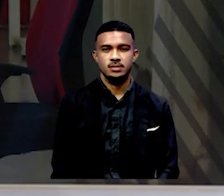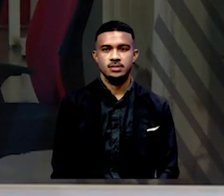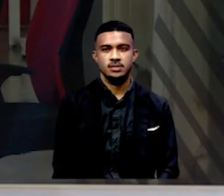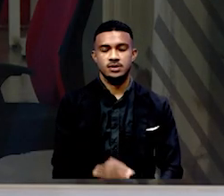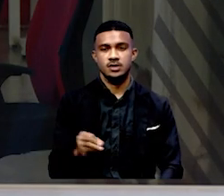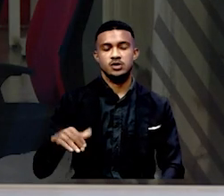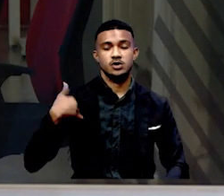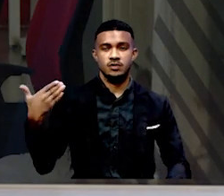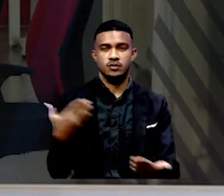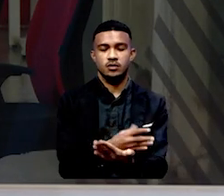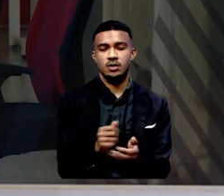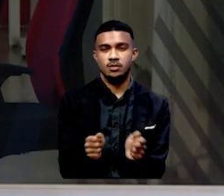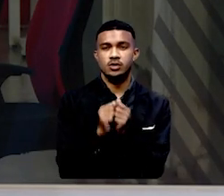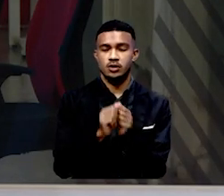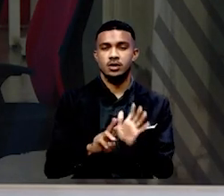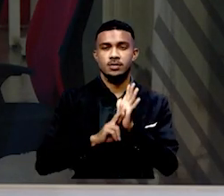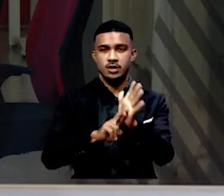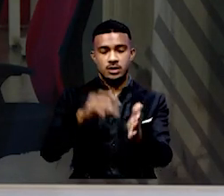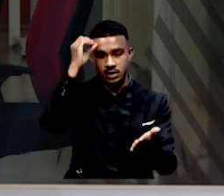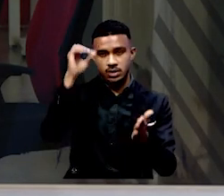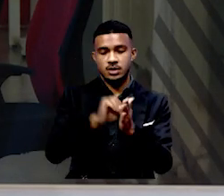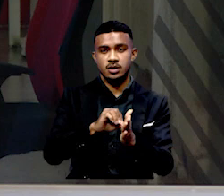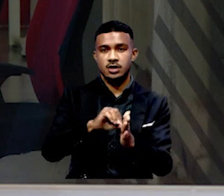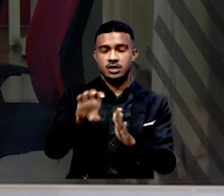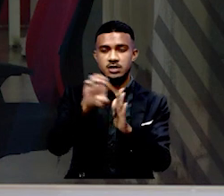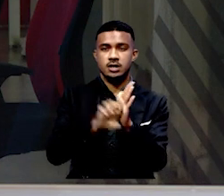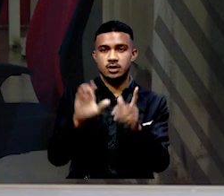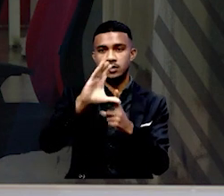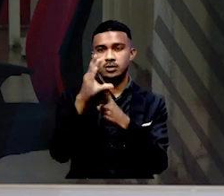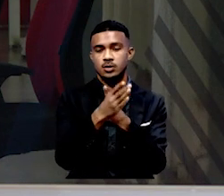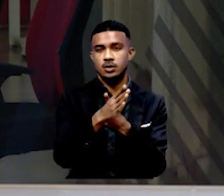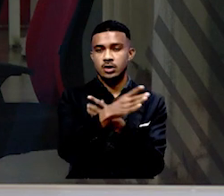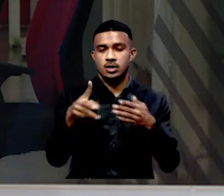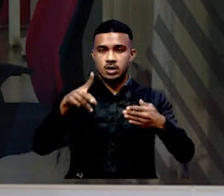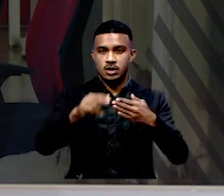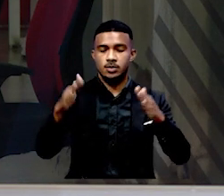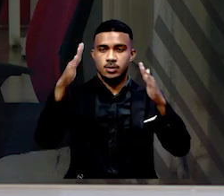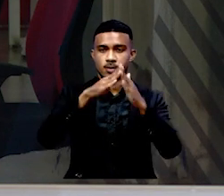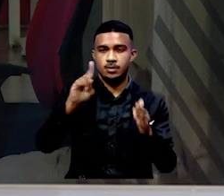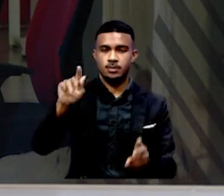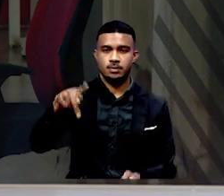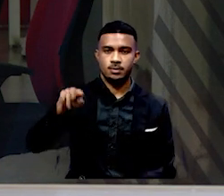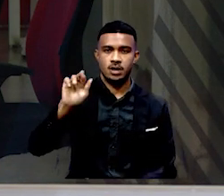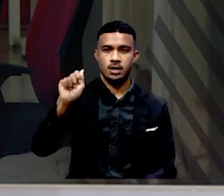Geração Fonha, muito representante, a Secretaria de Estado de Arte e Cultura inaugurou uma lição para Google.